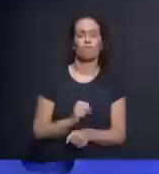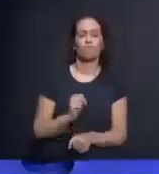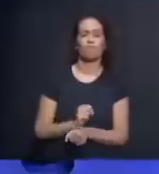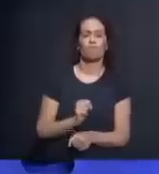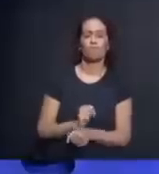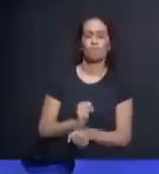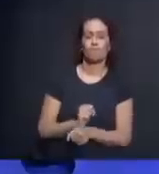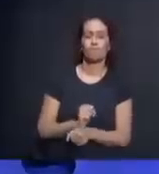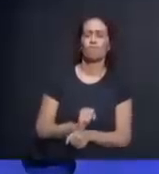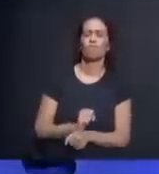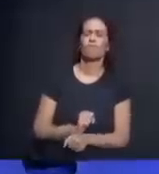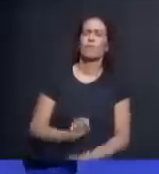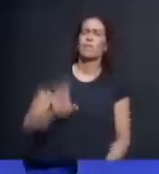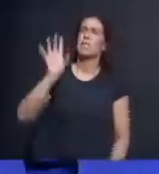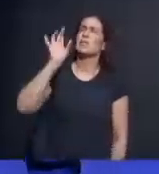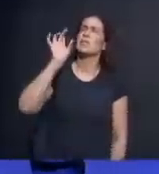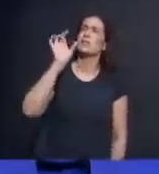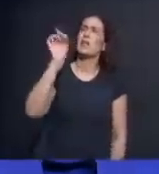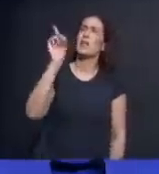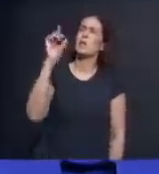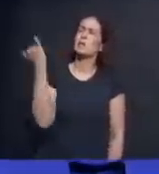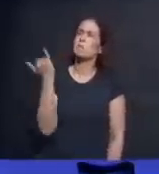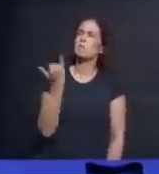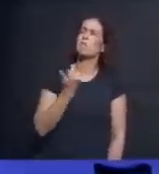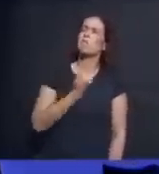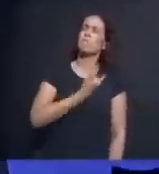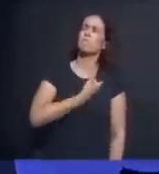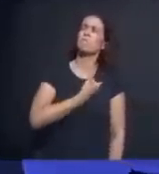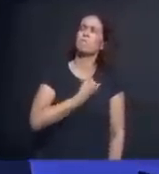Deus está me dizendo.